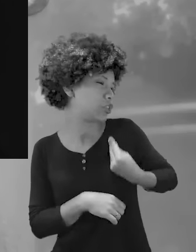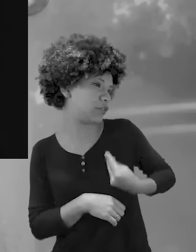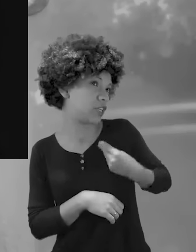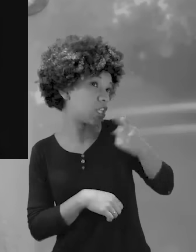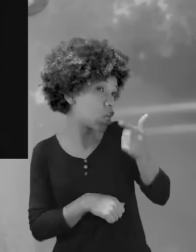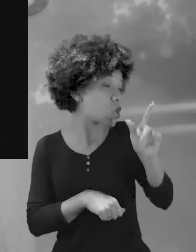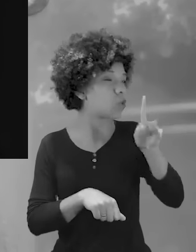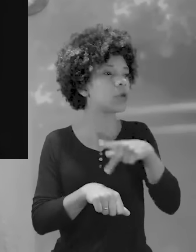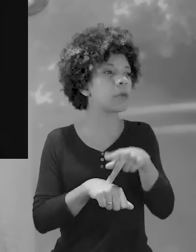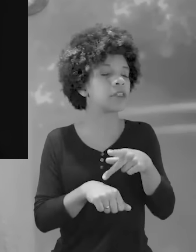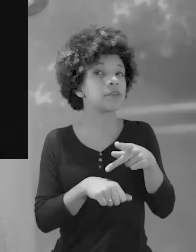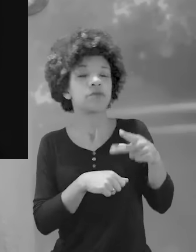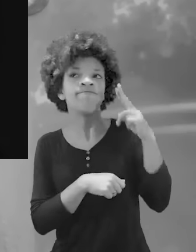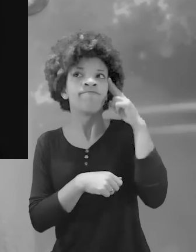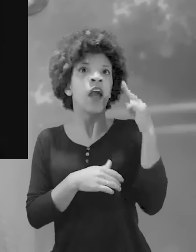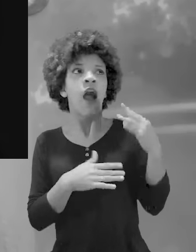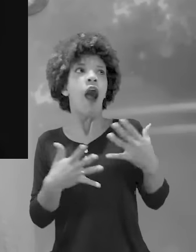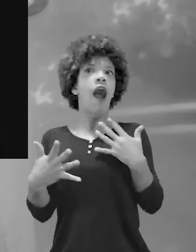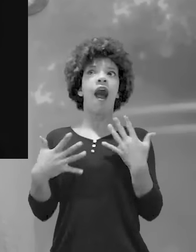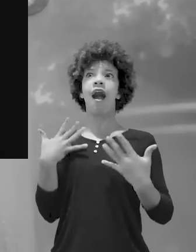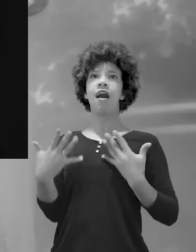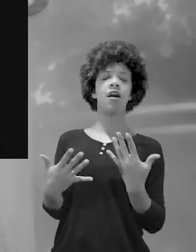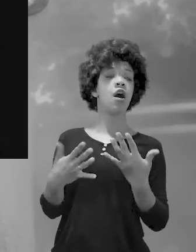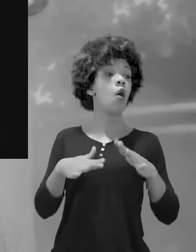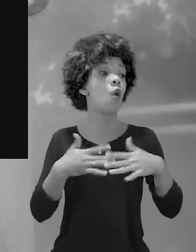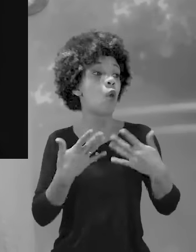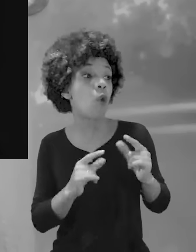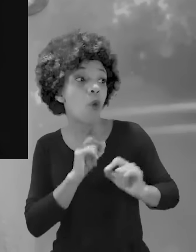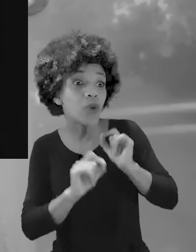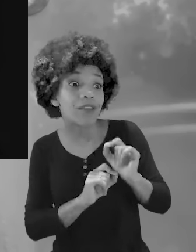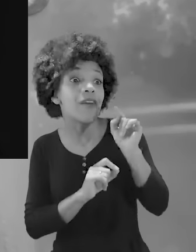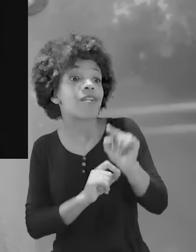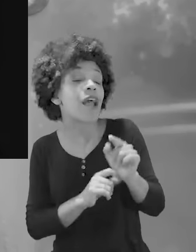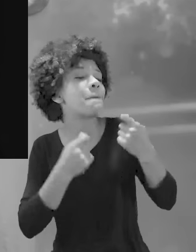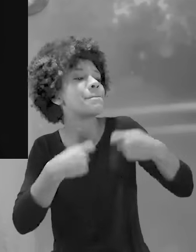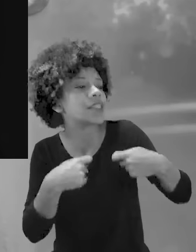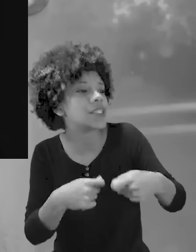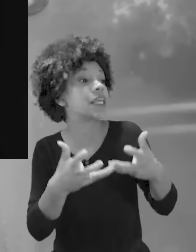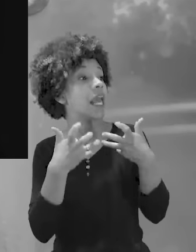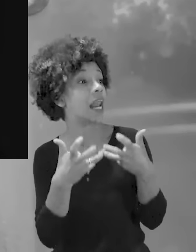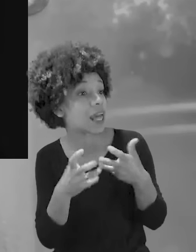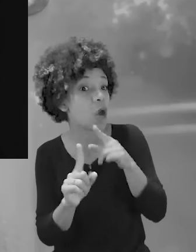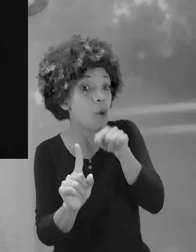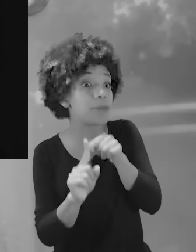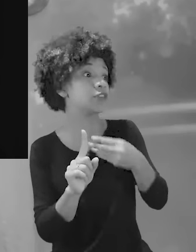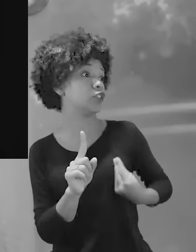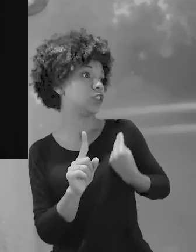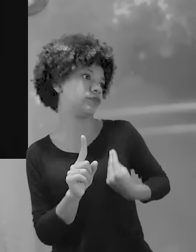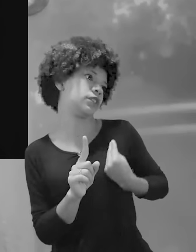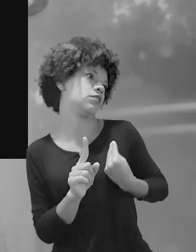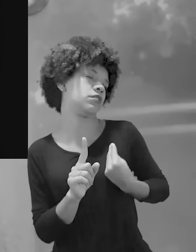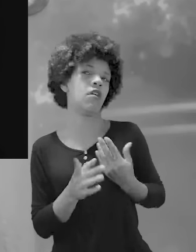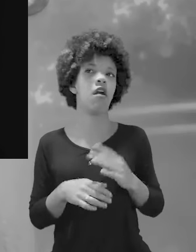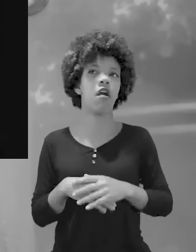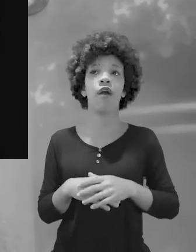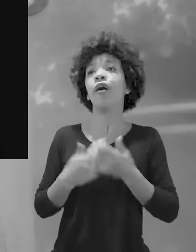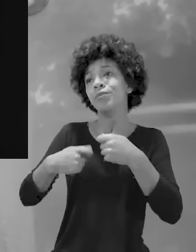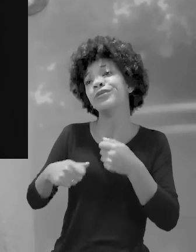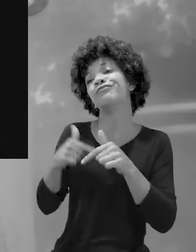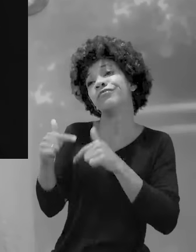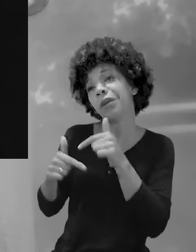mexer com o sonho daquela pessoa com a necessidade daquela pessoa com bola eu